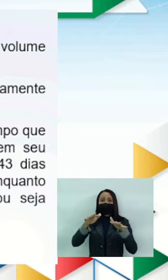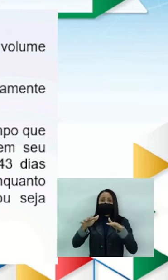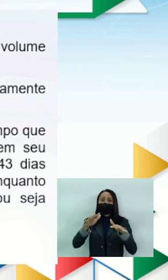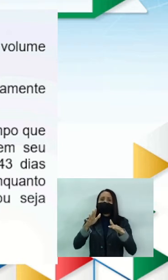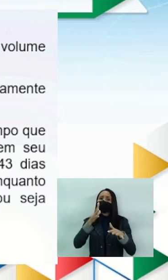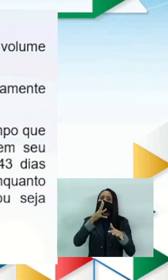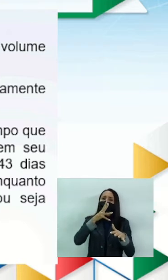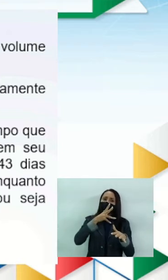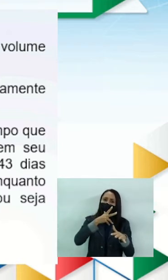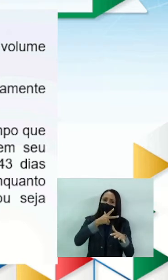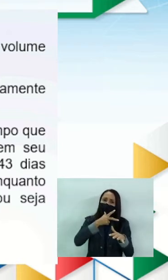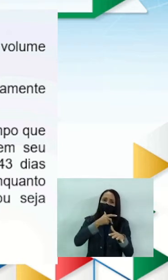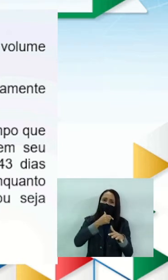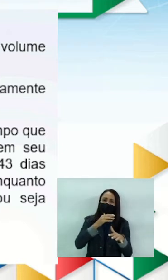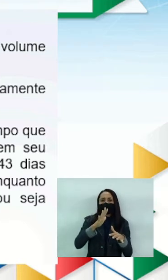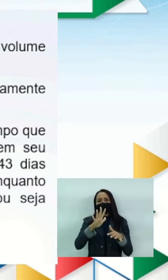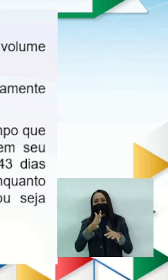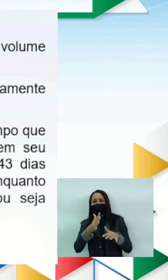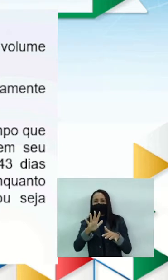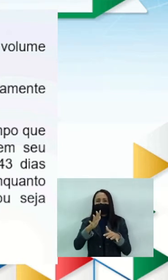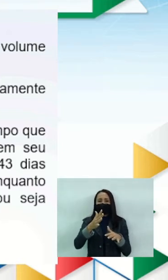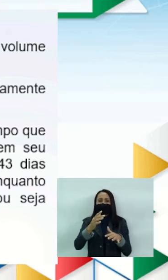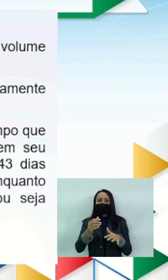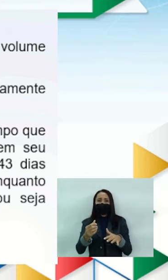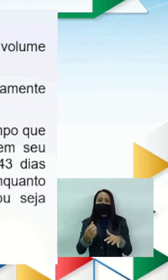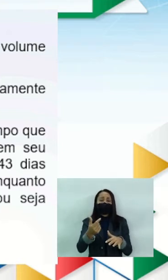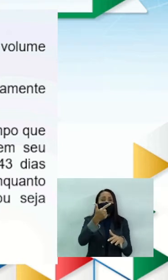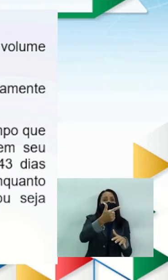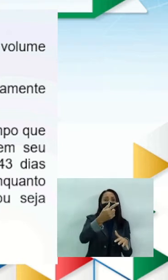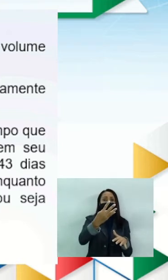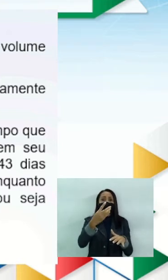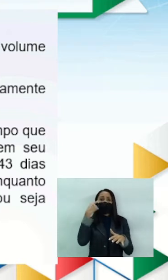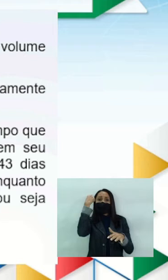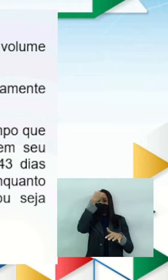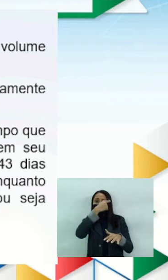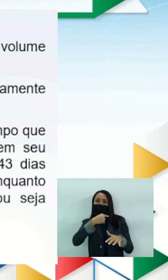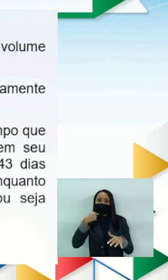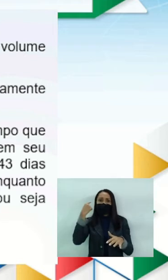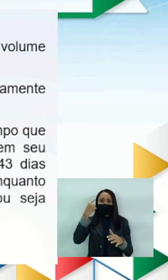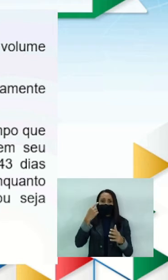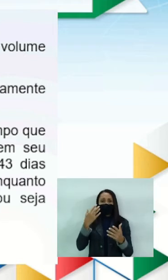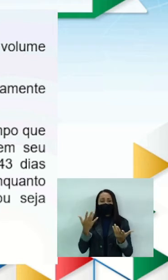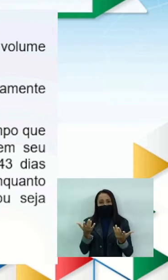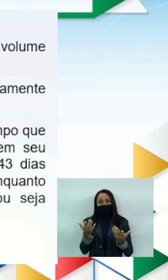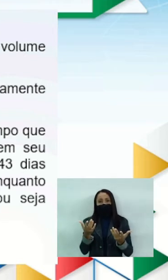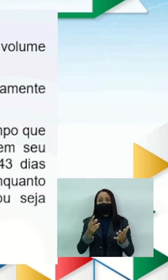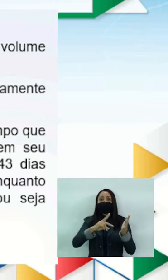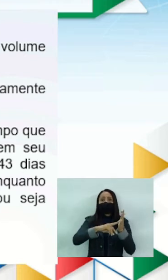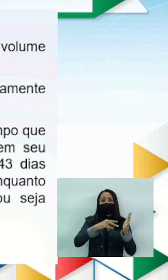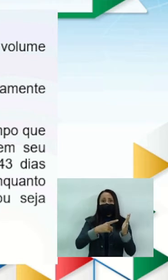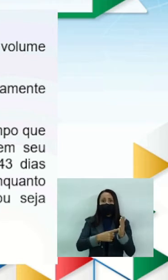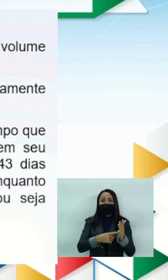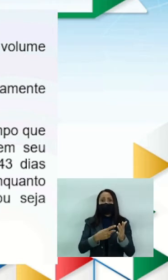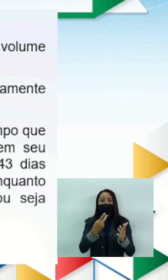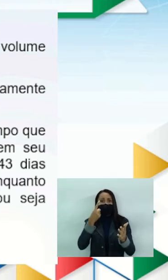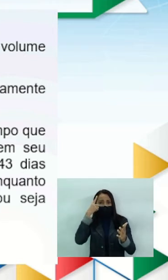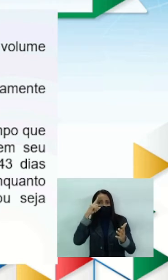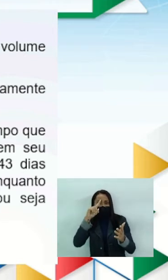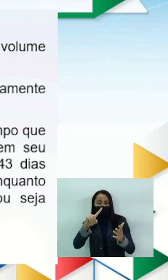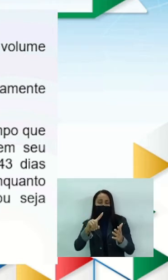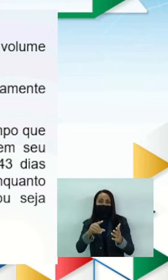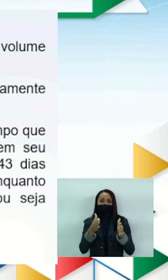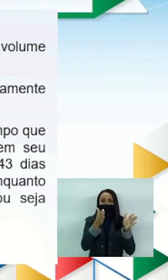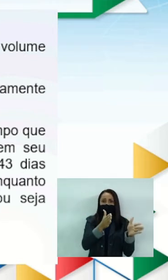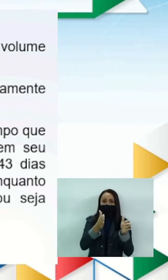demora aproximadamente 24 horas. Esse período nós chamamos de dia, tá certo? Vale lembrar que a duração de um